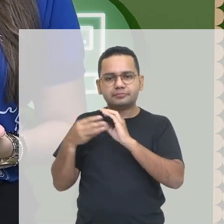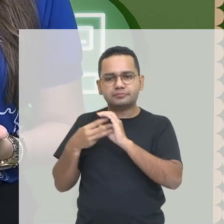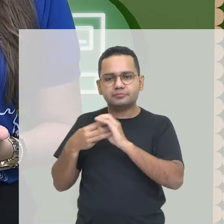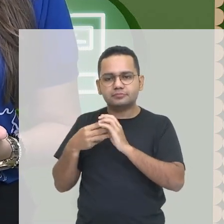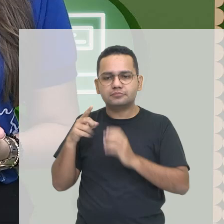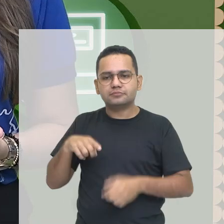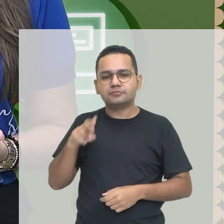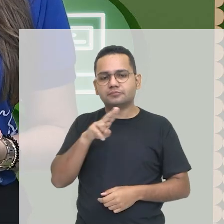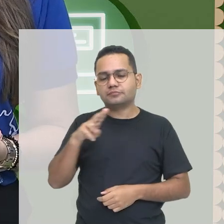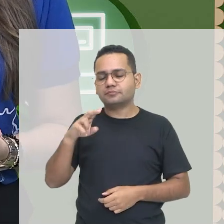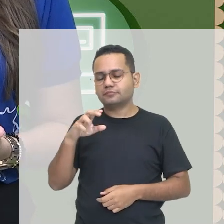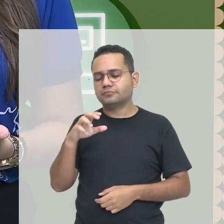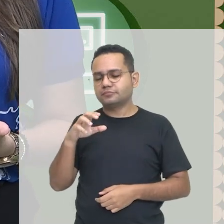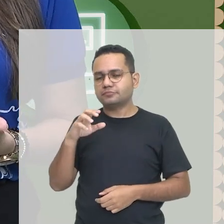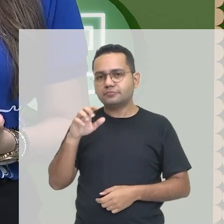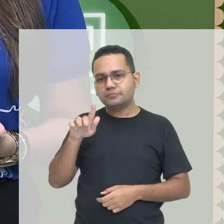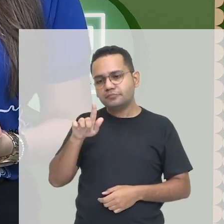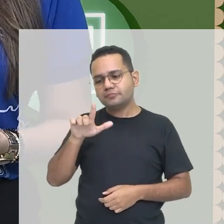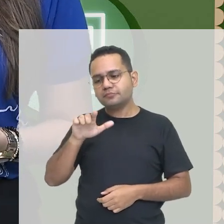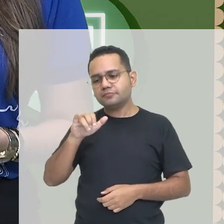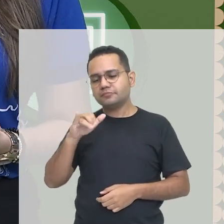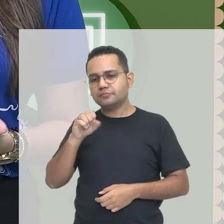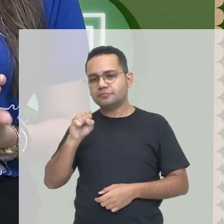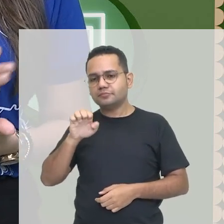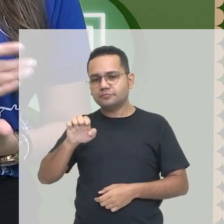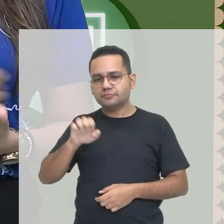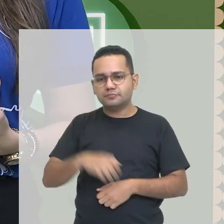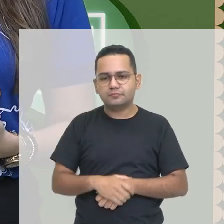chamada de glicose, que tem a fórmula